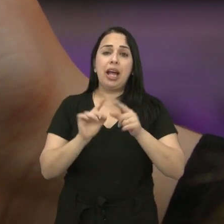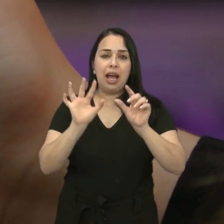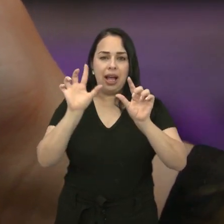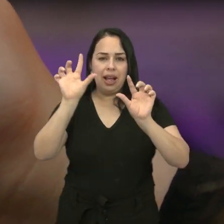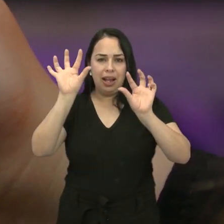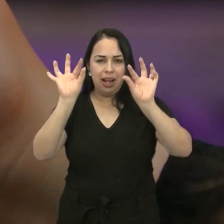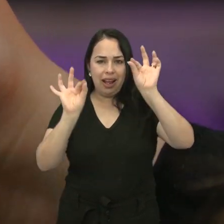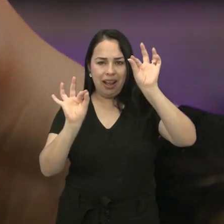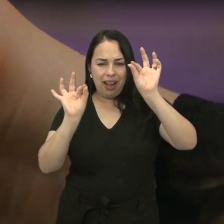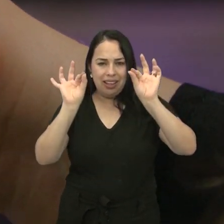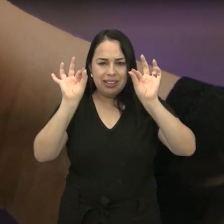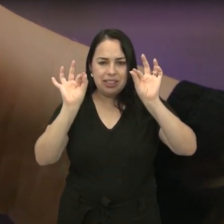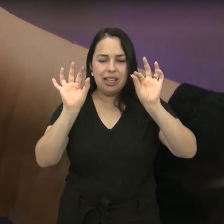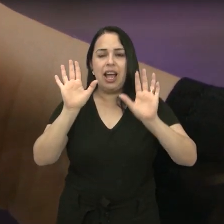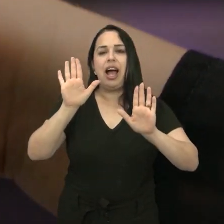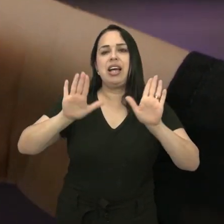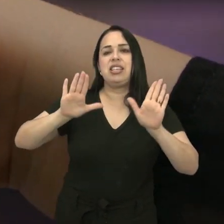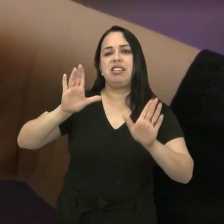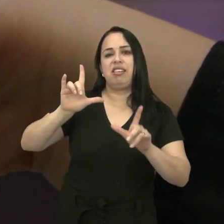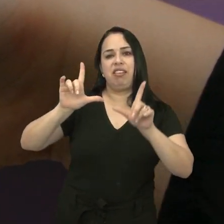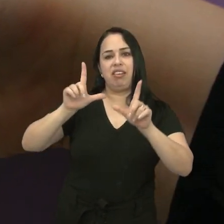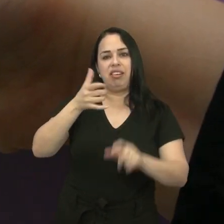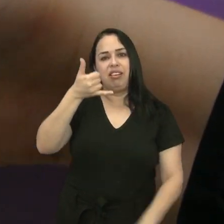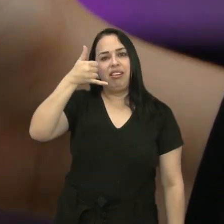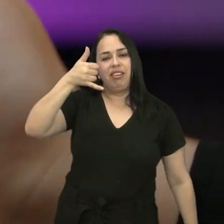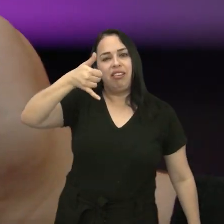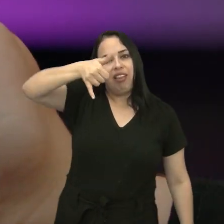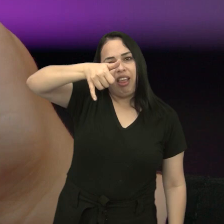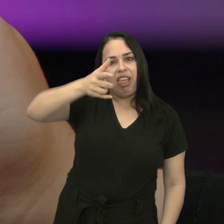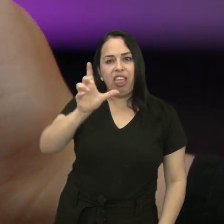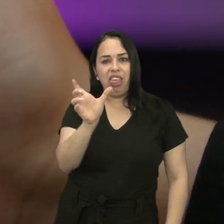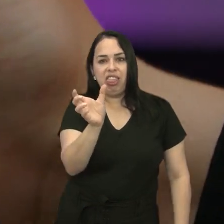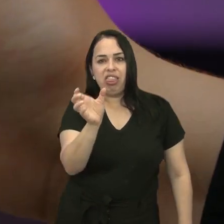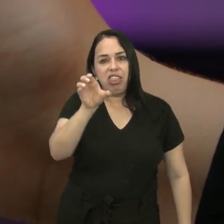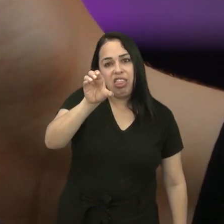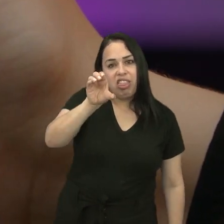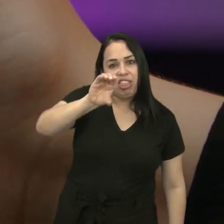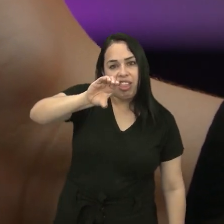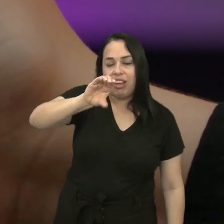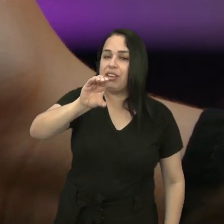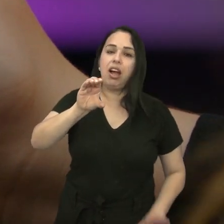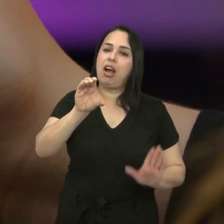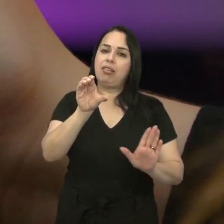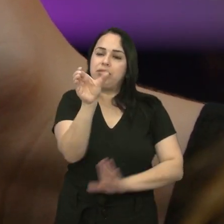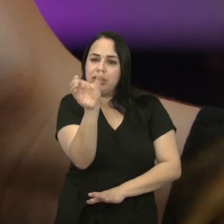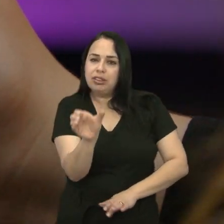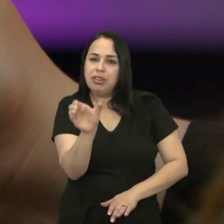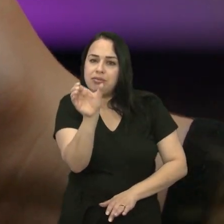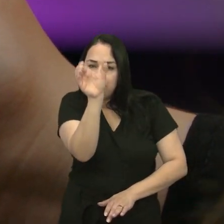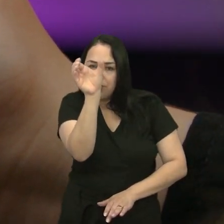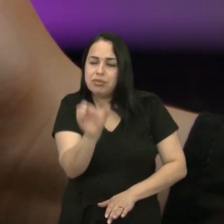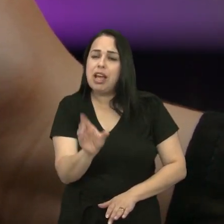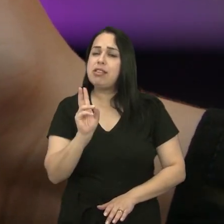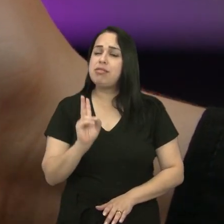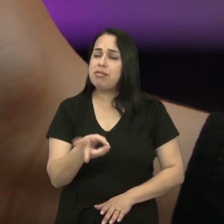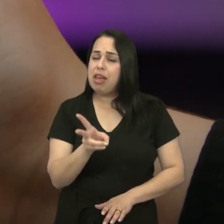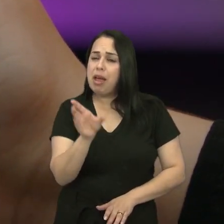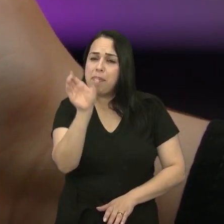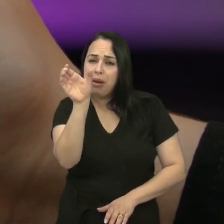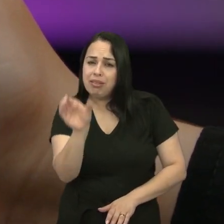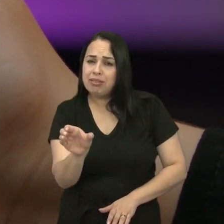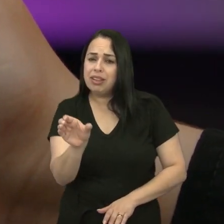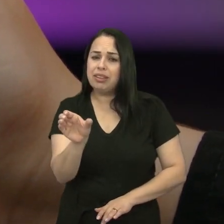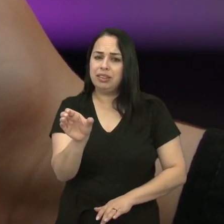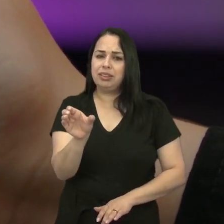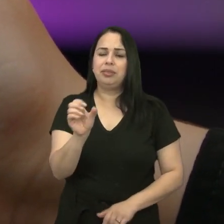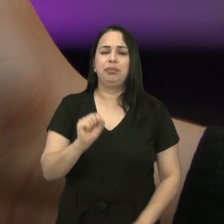alinhadinha, né? A gente tem mania, às vezes, de virar o celular assim pra fazer uma foto, assim. Verdade. E o interessante é que a gente deixa sempre retinho, tá?